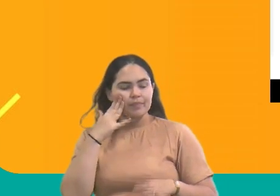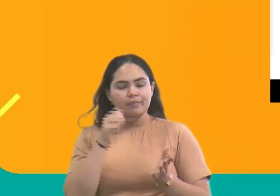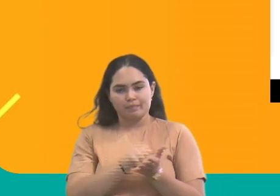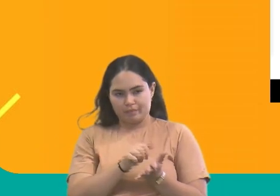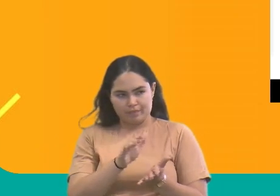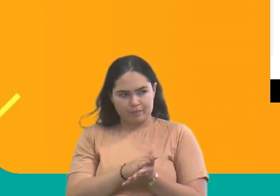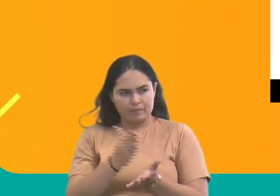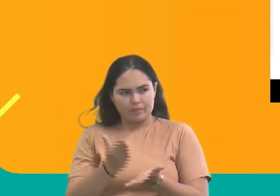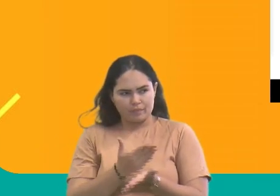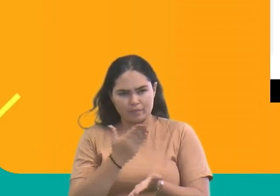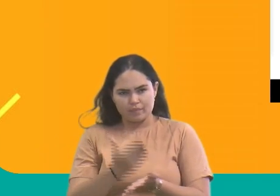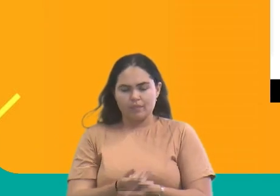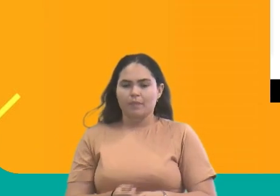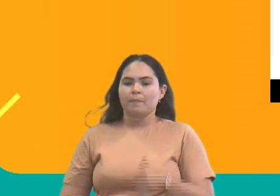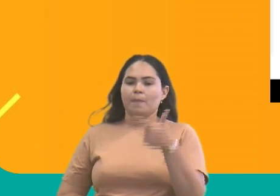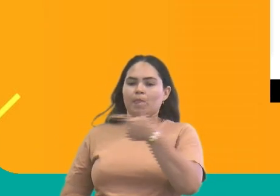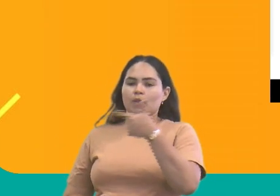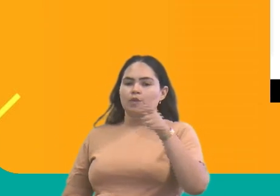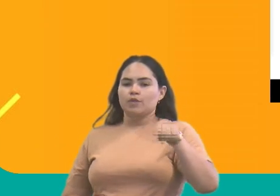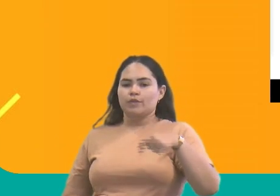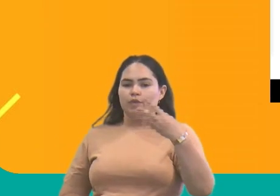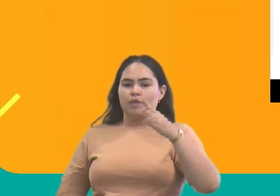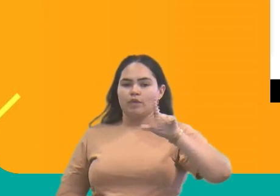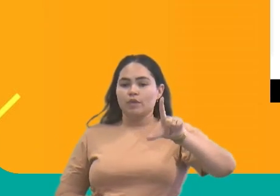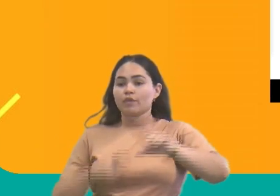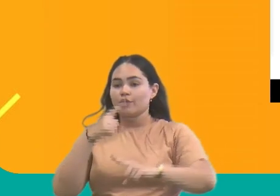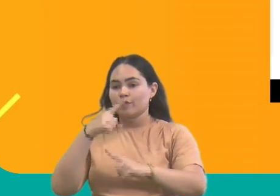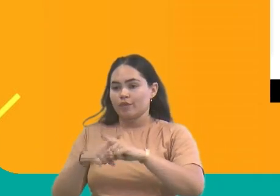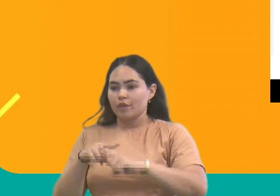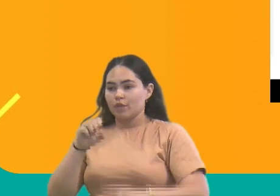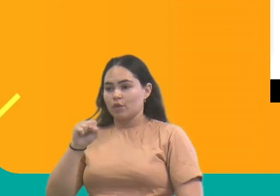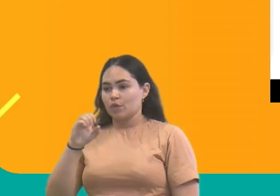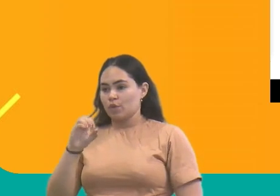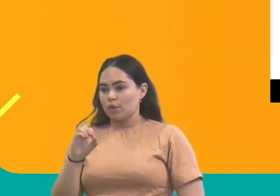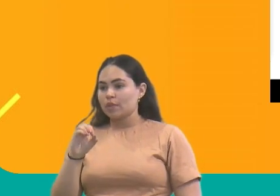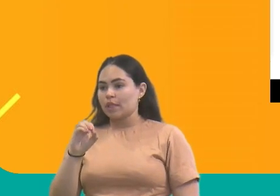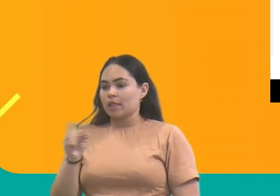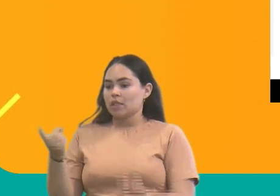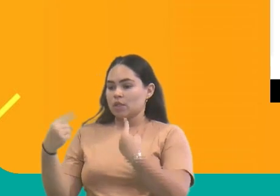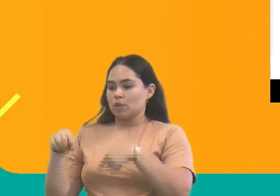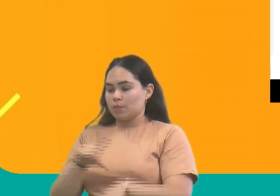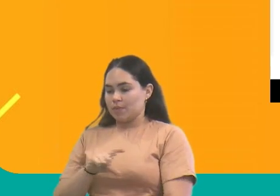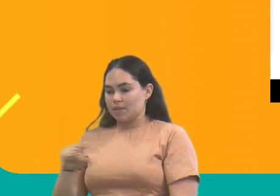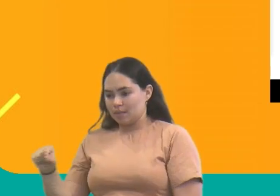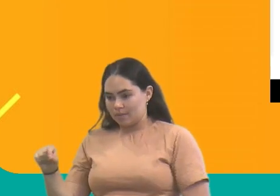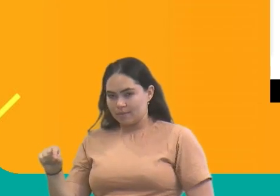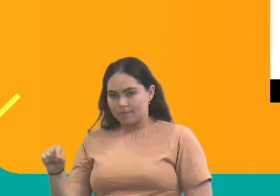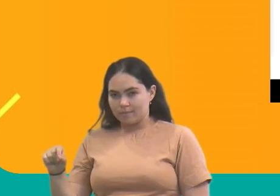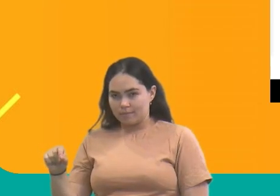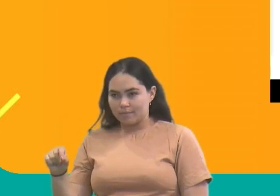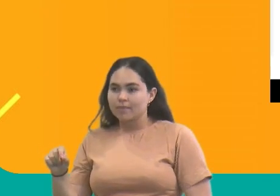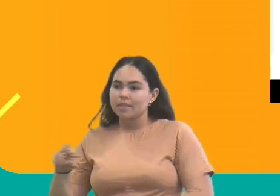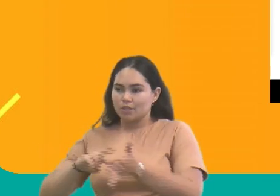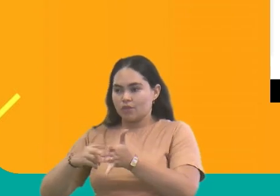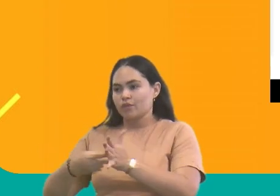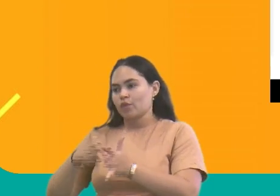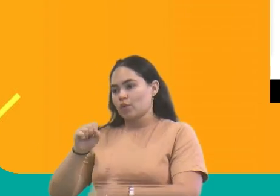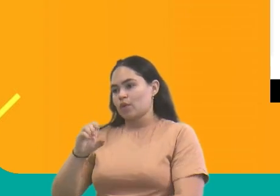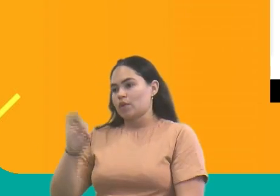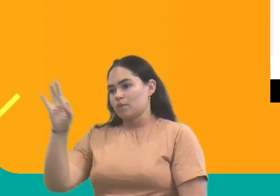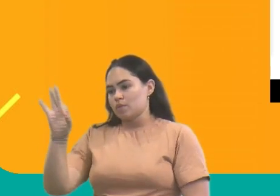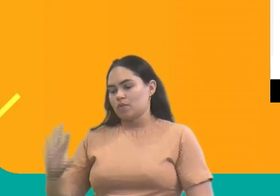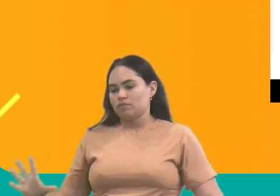caderno. 22,4 litros vezes 80 sobre 100, que é 80%, você fecha a sua